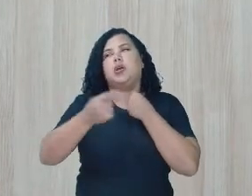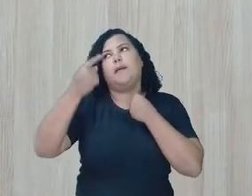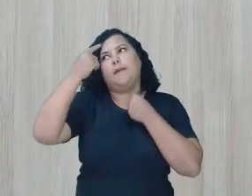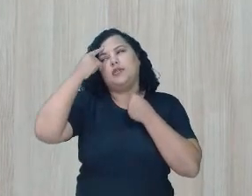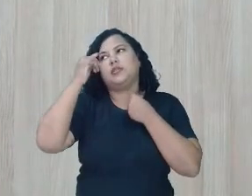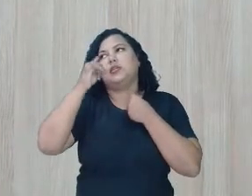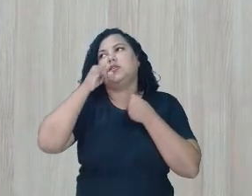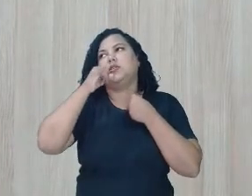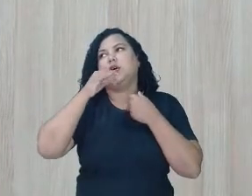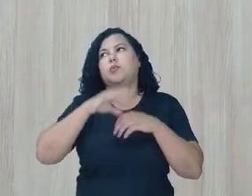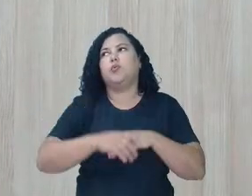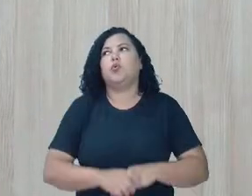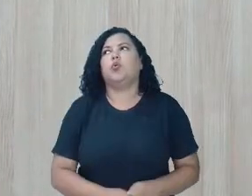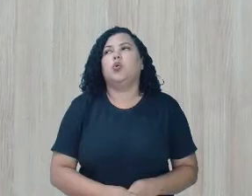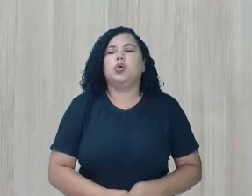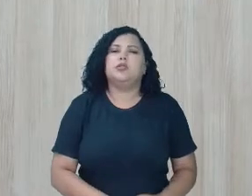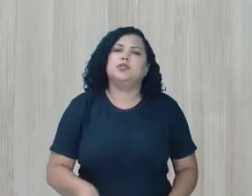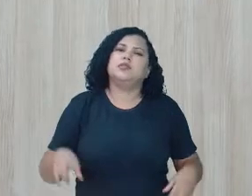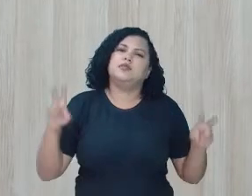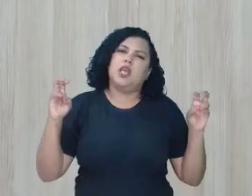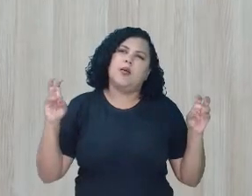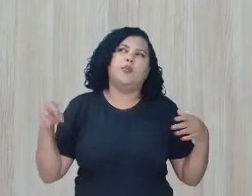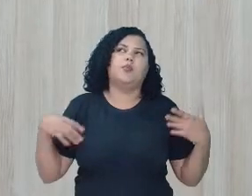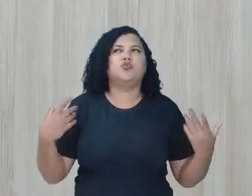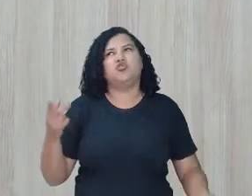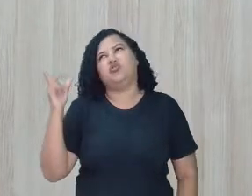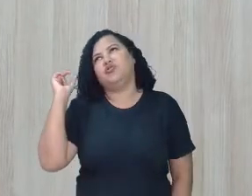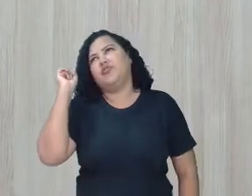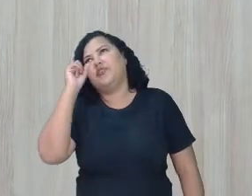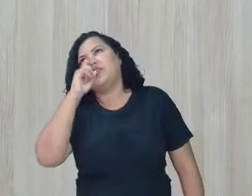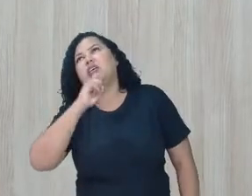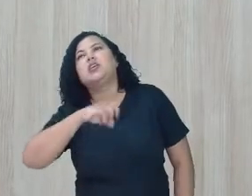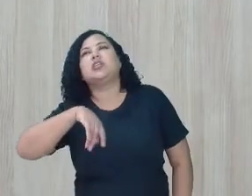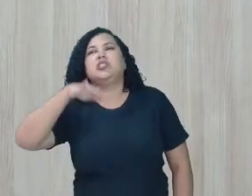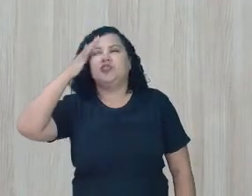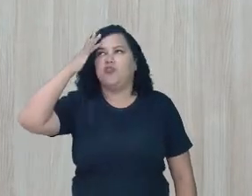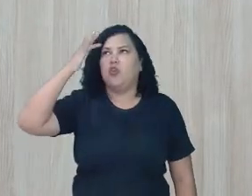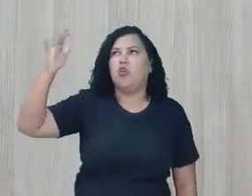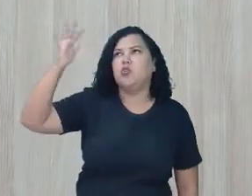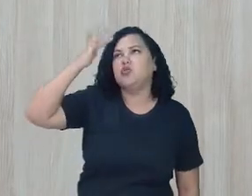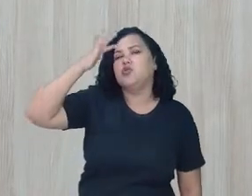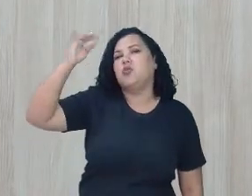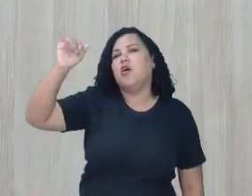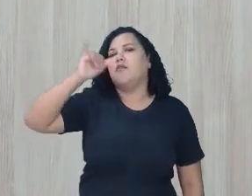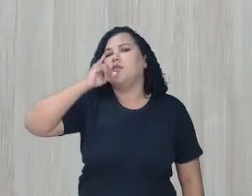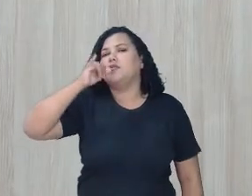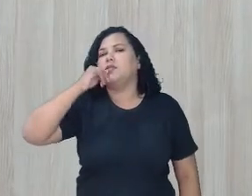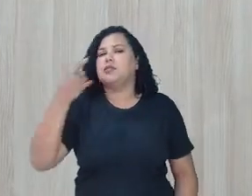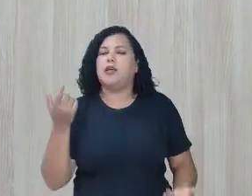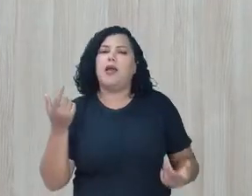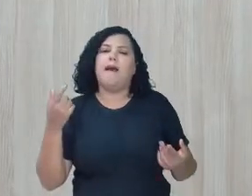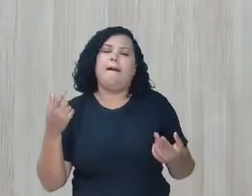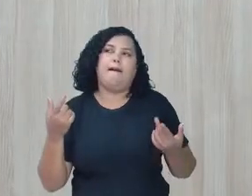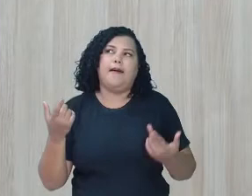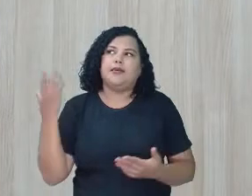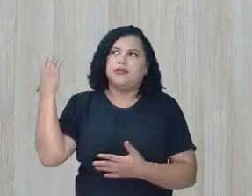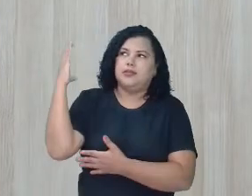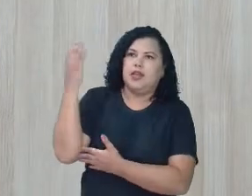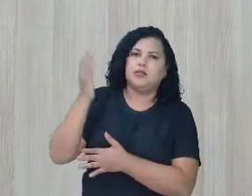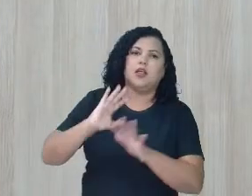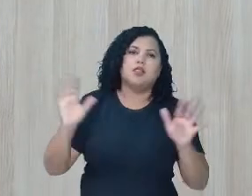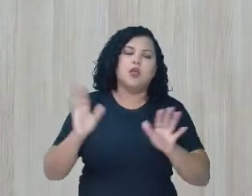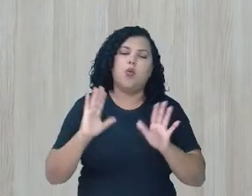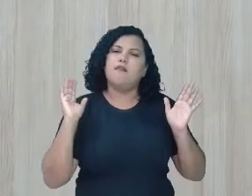pensando sobre assuntos muito filosóficos, a gente não vai ter uma crônica apontando aspectos científicos, ela está realmente